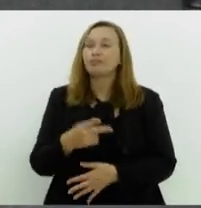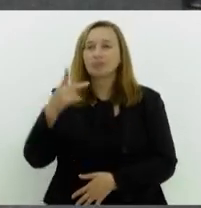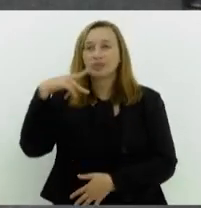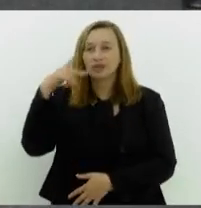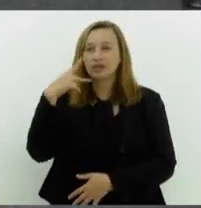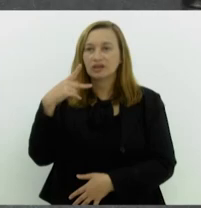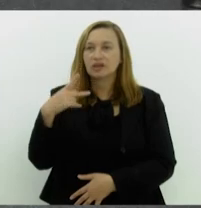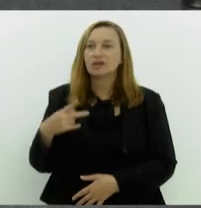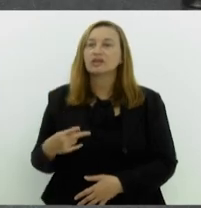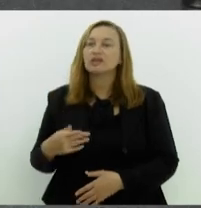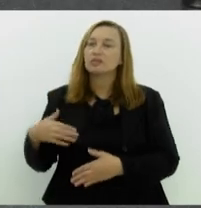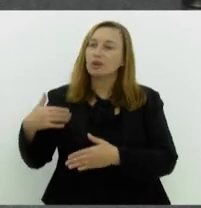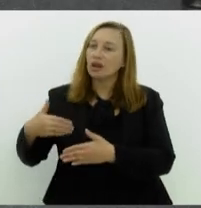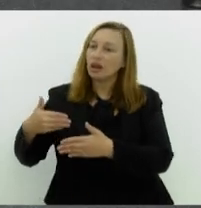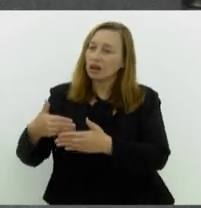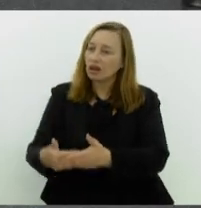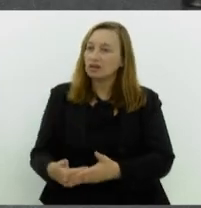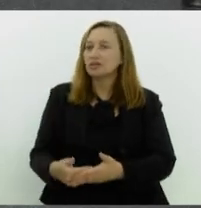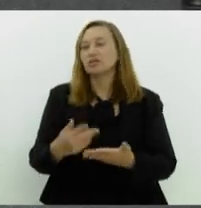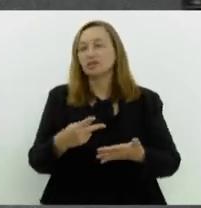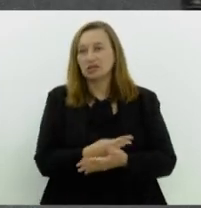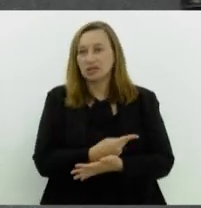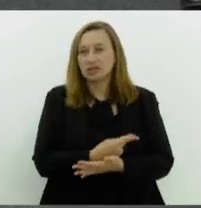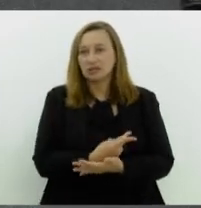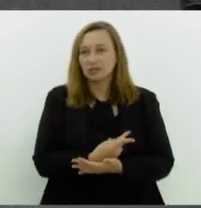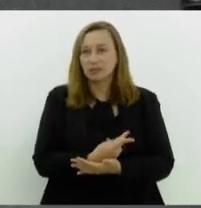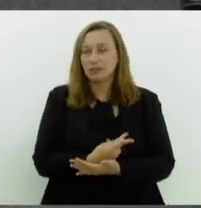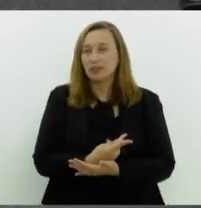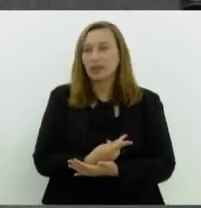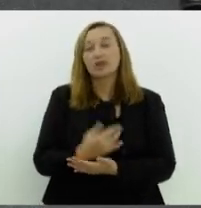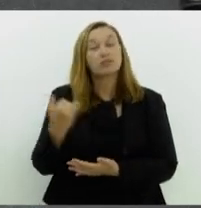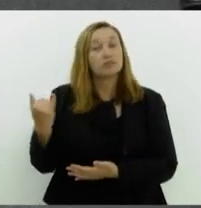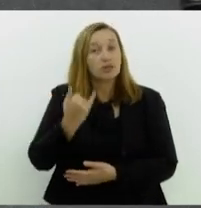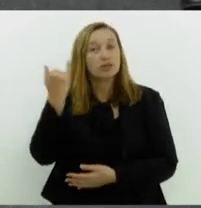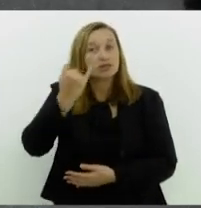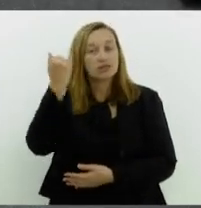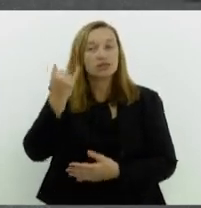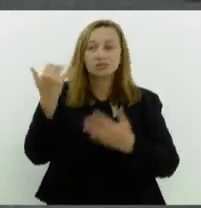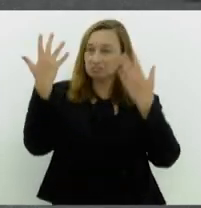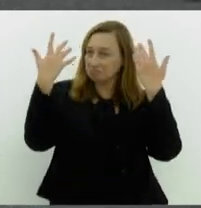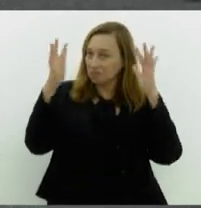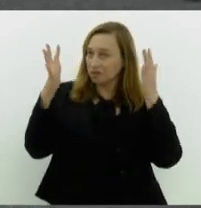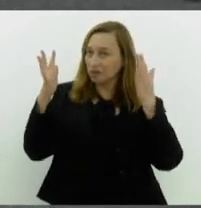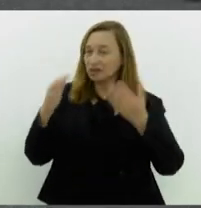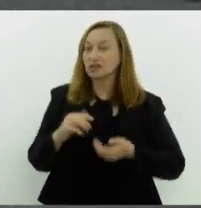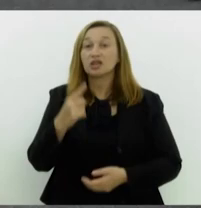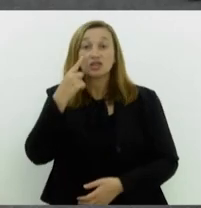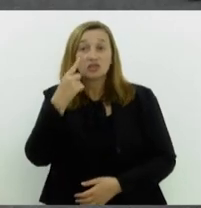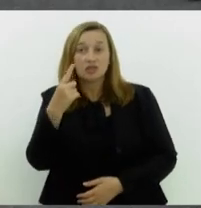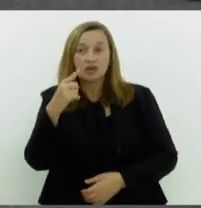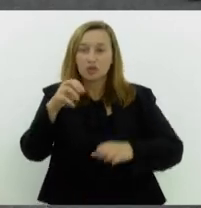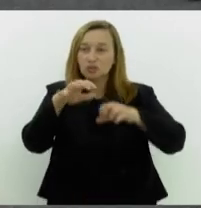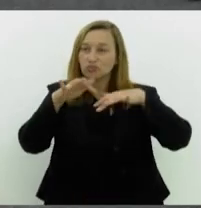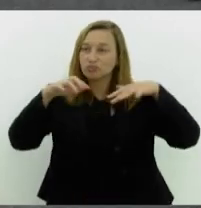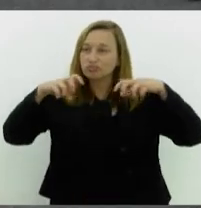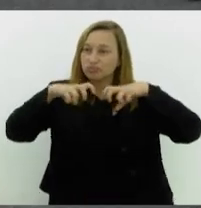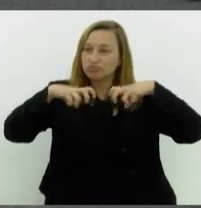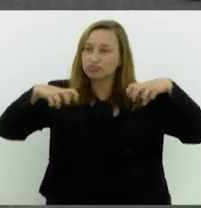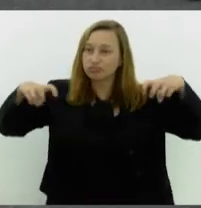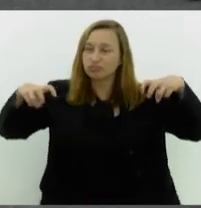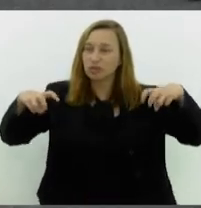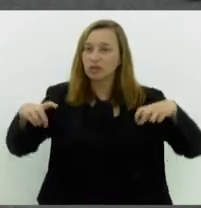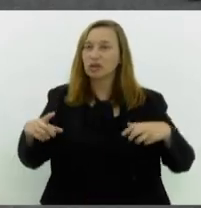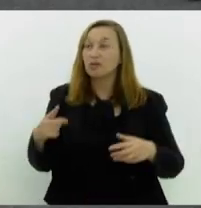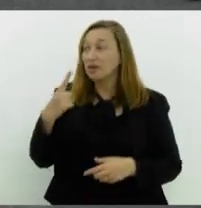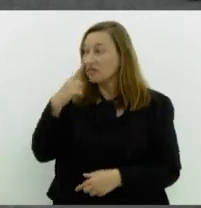que tem acontecido ao longo de todo esse processo é algo inédito e que merece aplausos. A gente vê as galerias lotadas, mas vê ali,